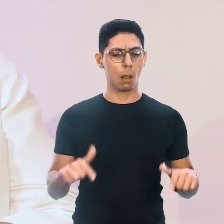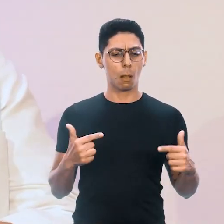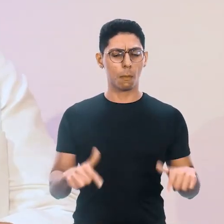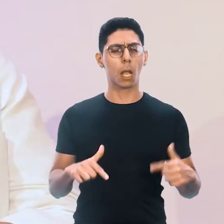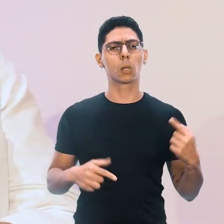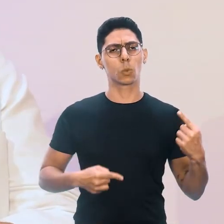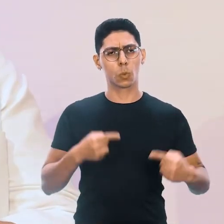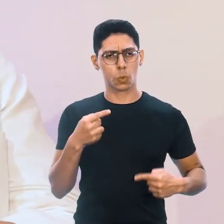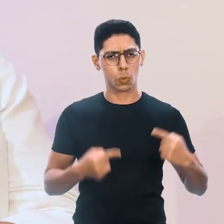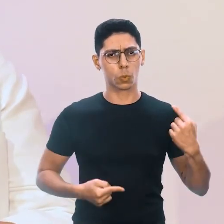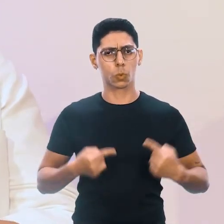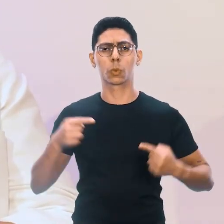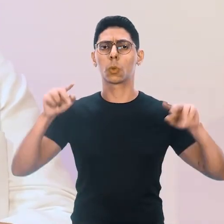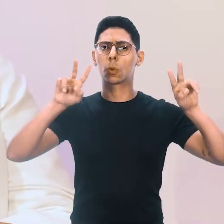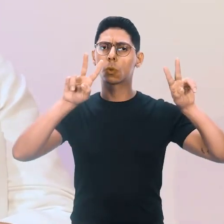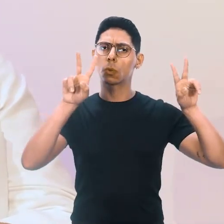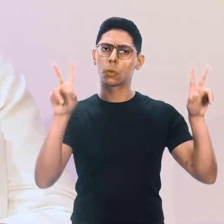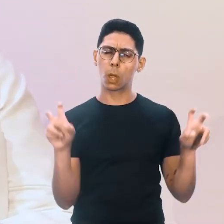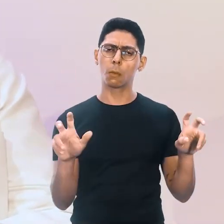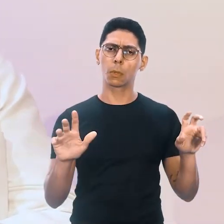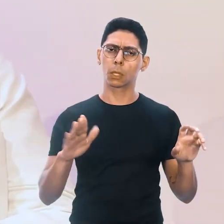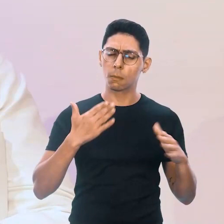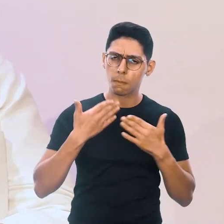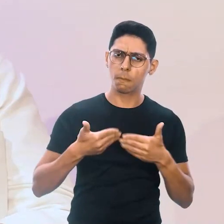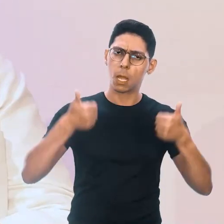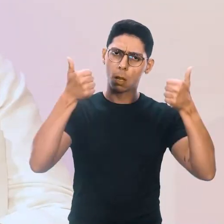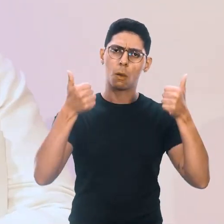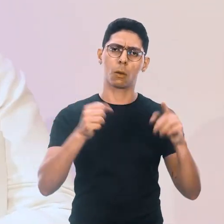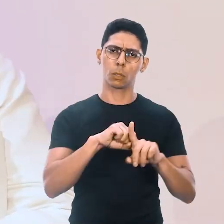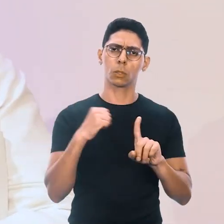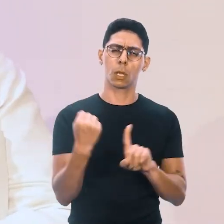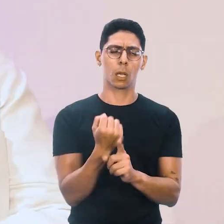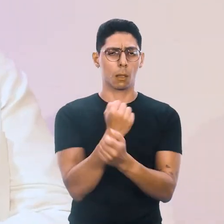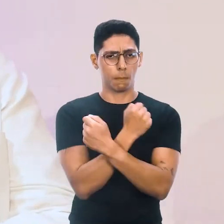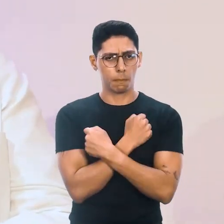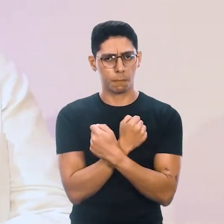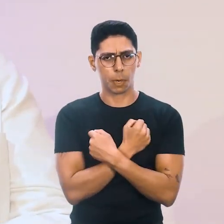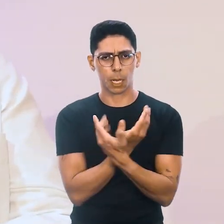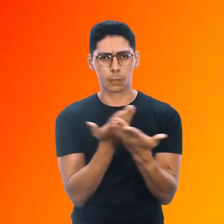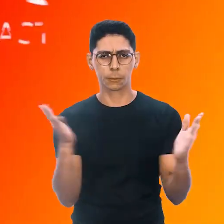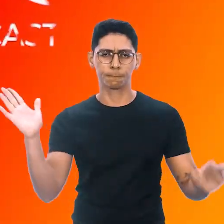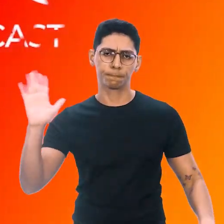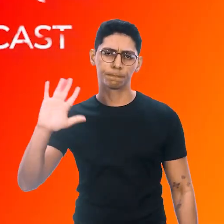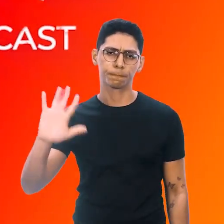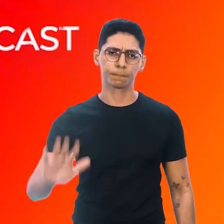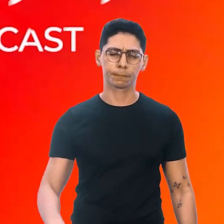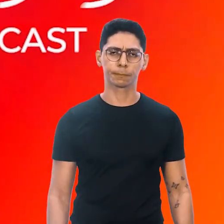discutindo temas que melhoram a sociedade. Grande abraço e até lá.